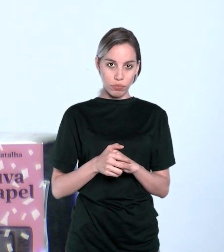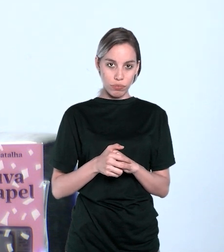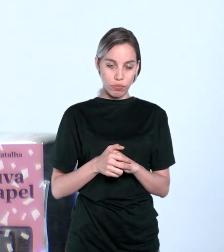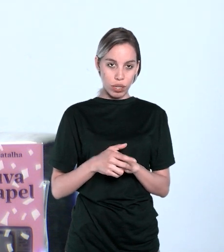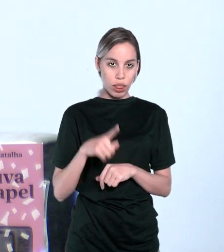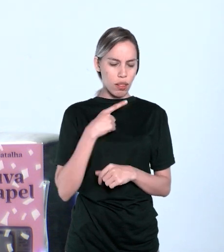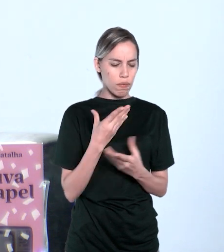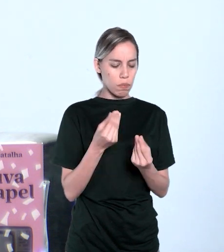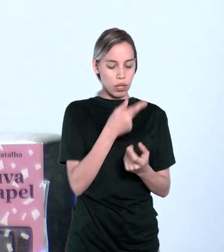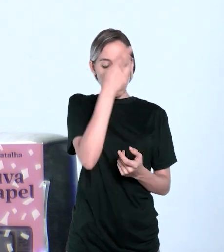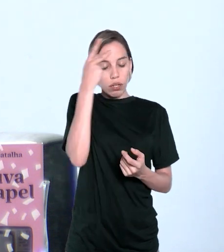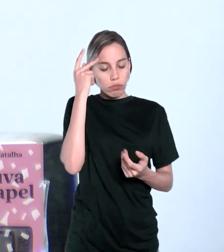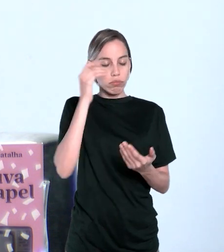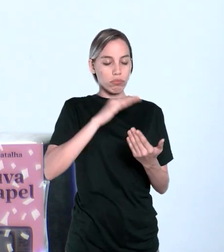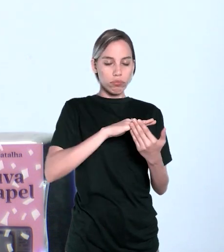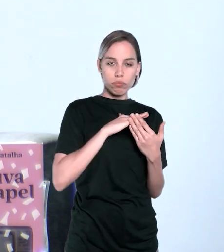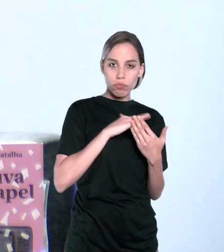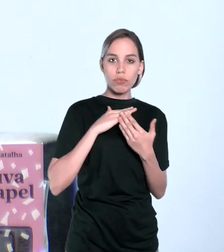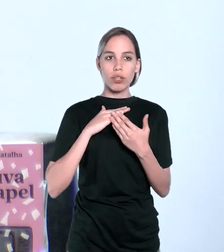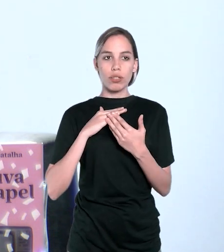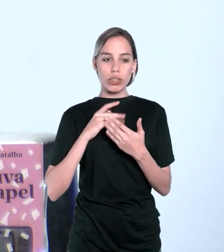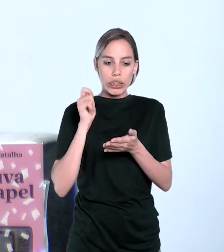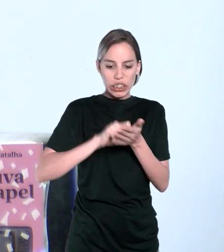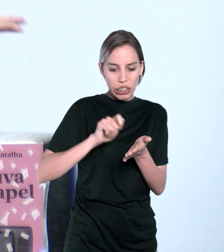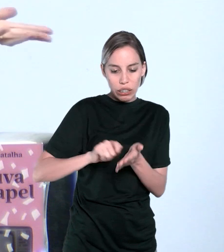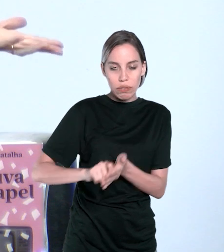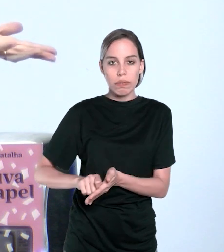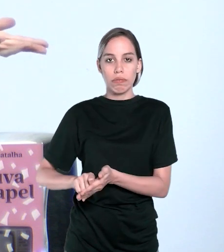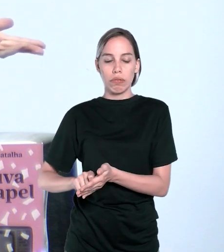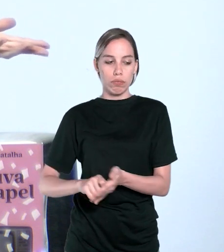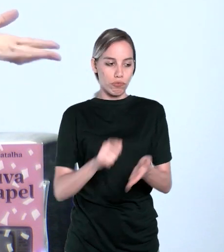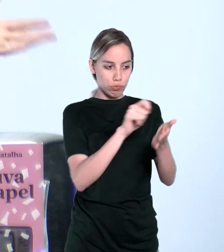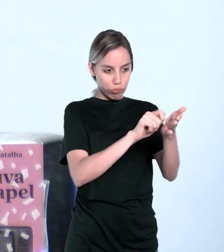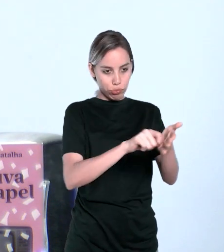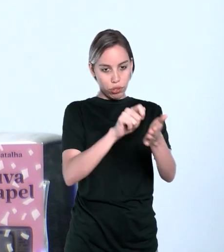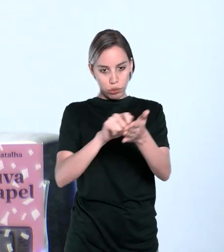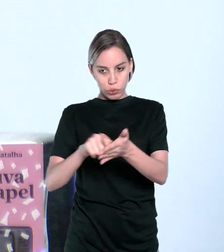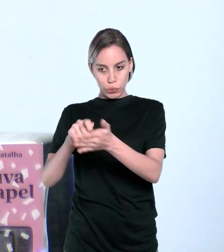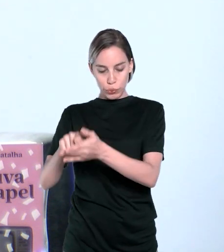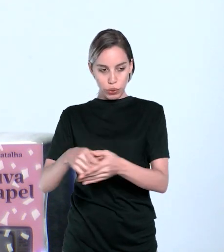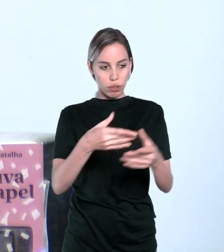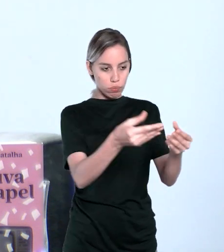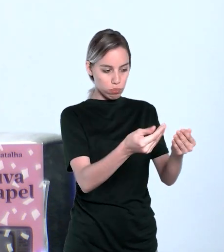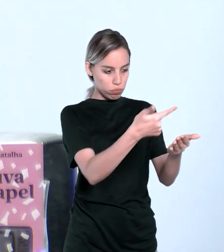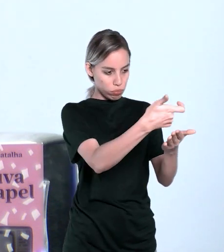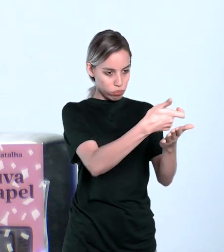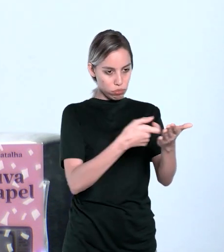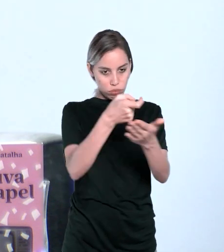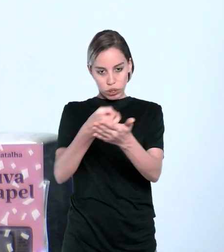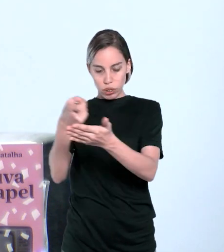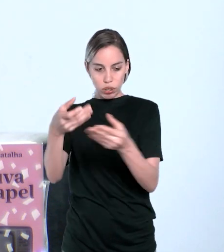muita gente boa. Todo mundo que escreveu no Pasquim, o Sérgio Augusto fez uma seleção, a gente transformou esse material em